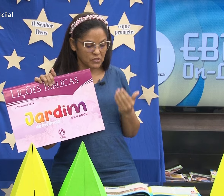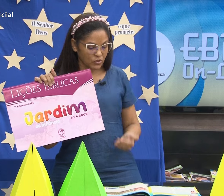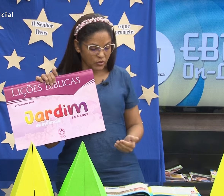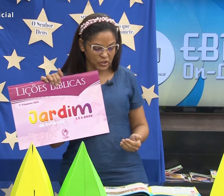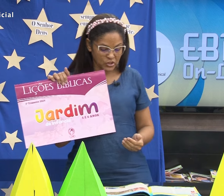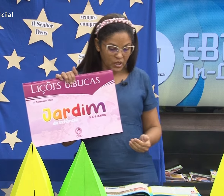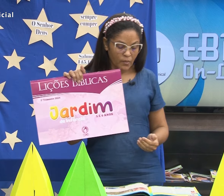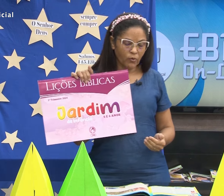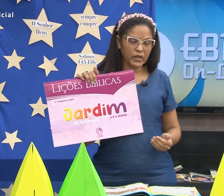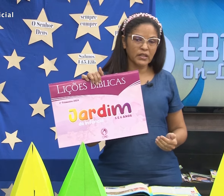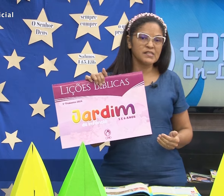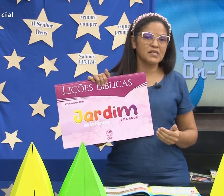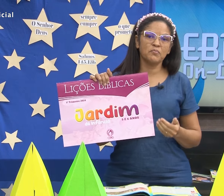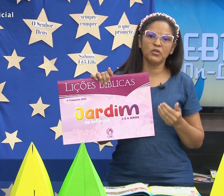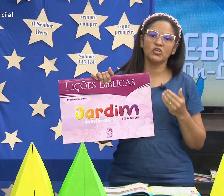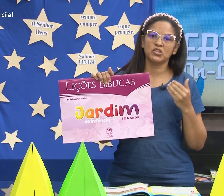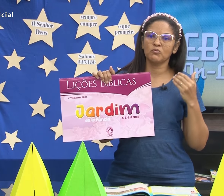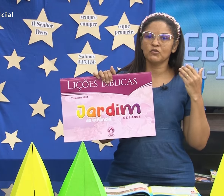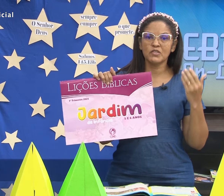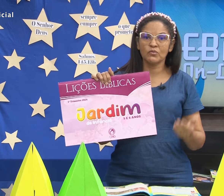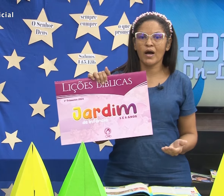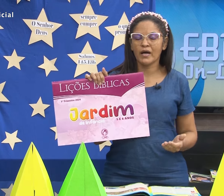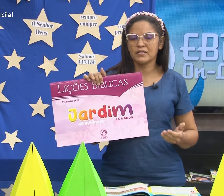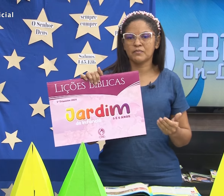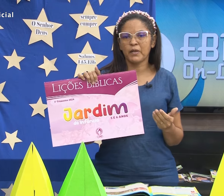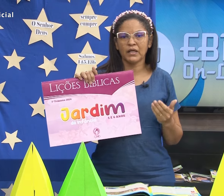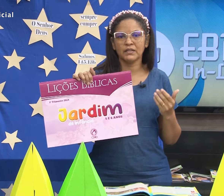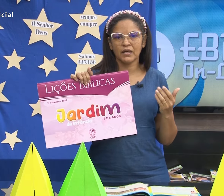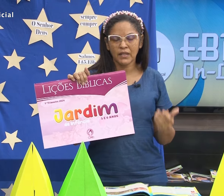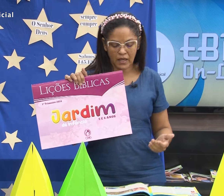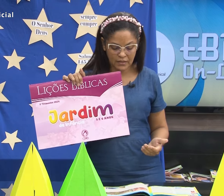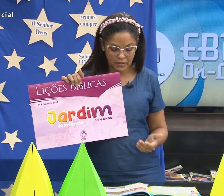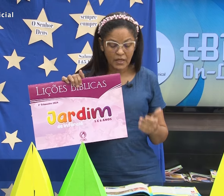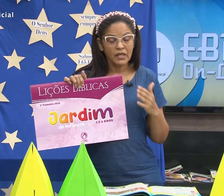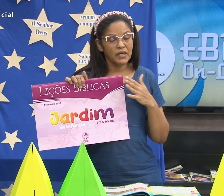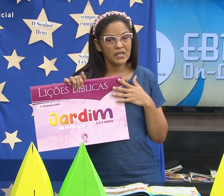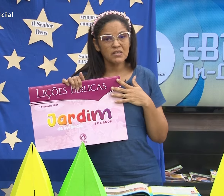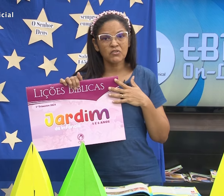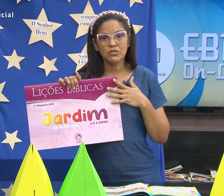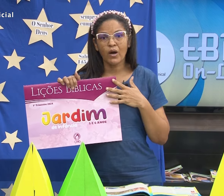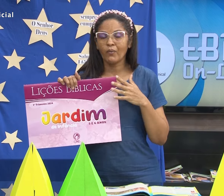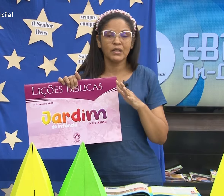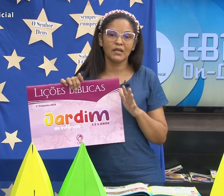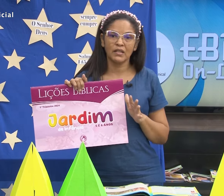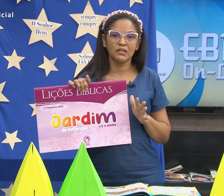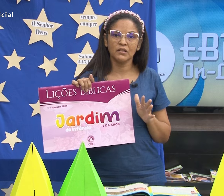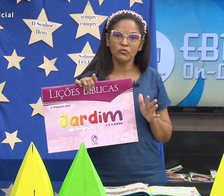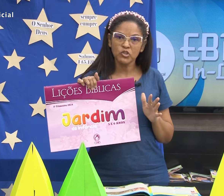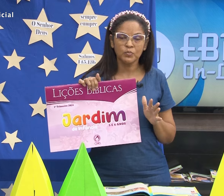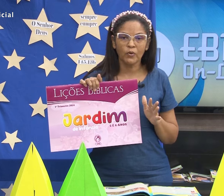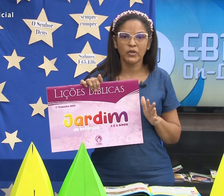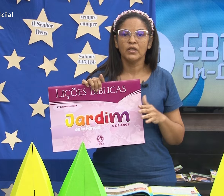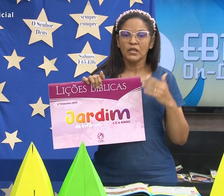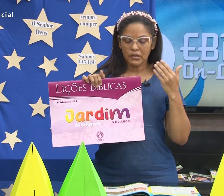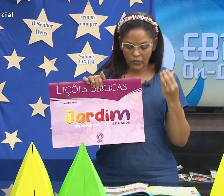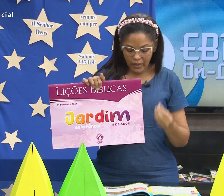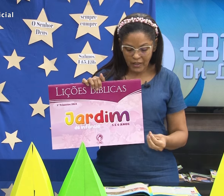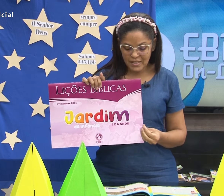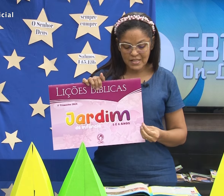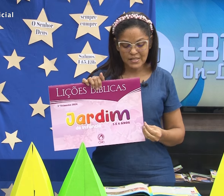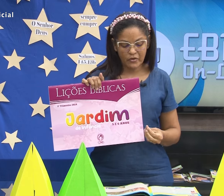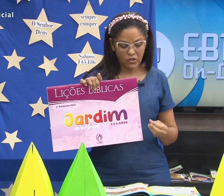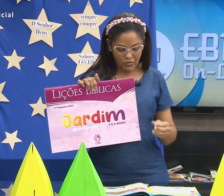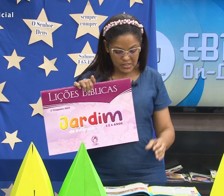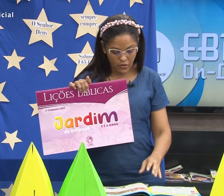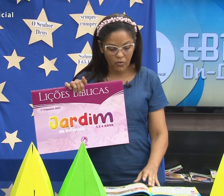os professores porque nem sempre nós temos visuais pela internet e esse visual a internet não dispõe então